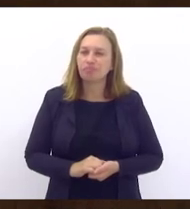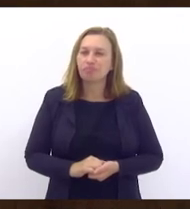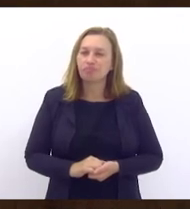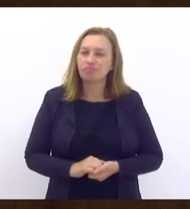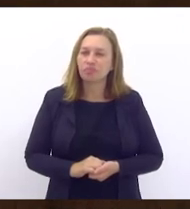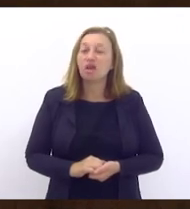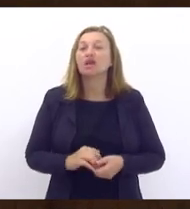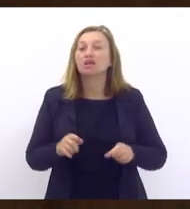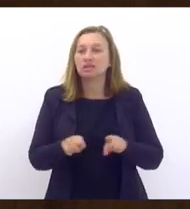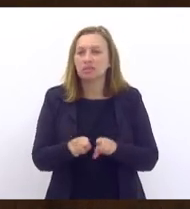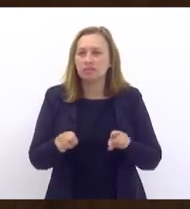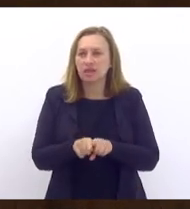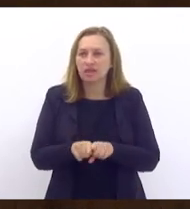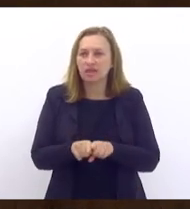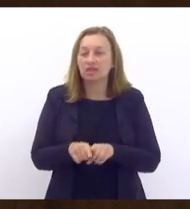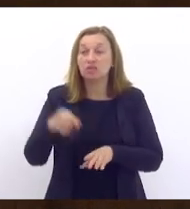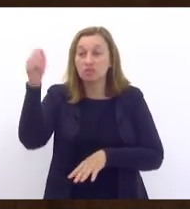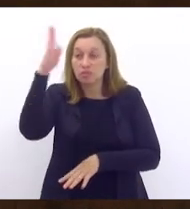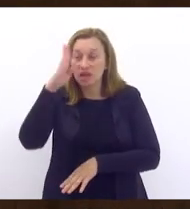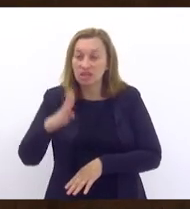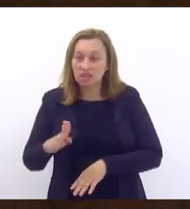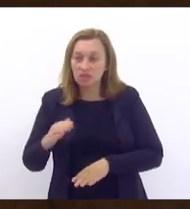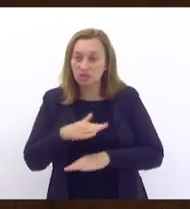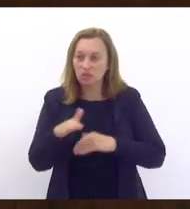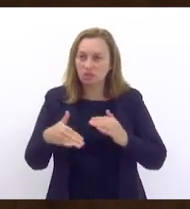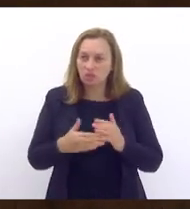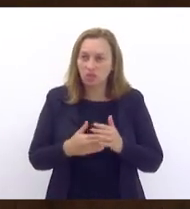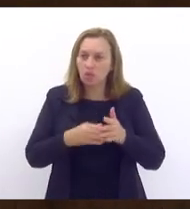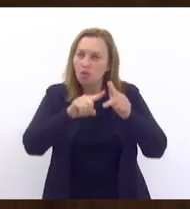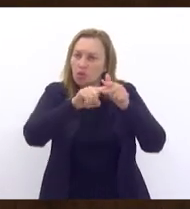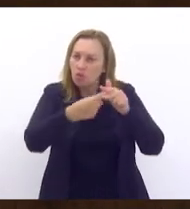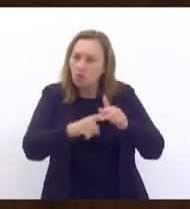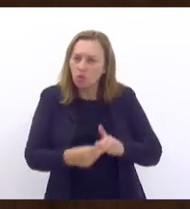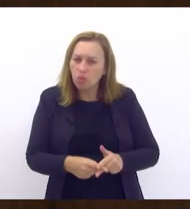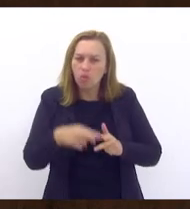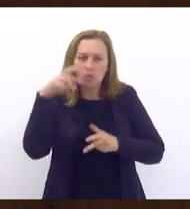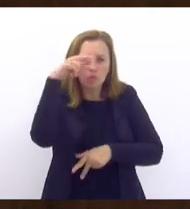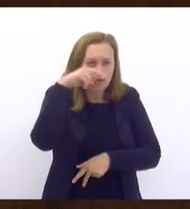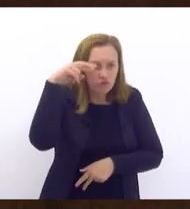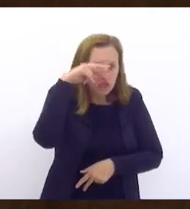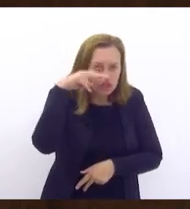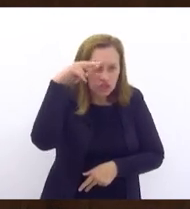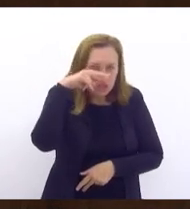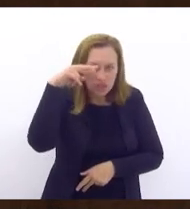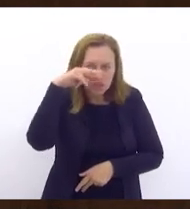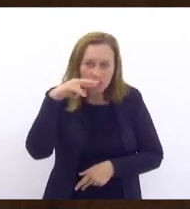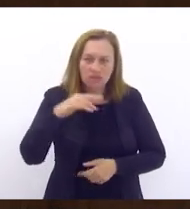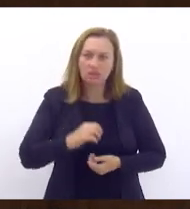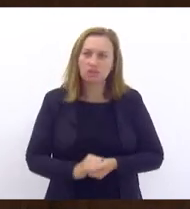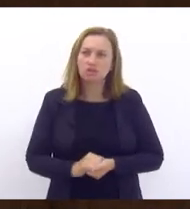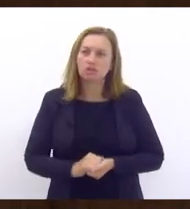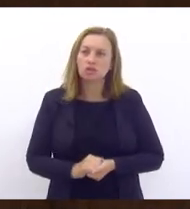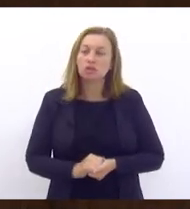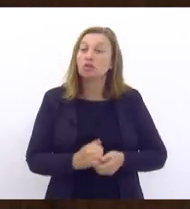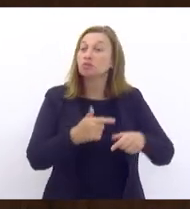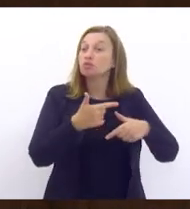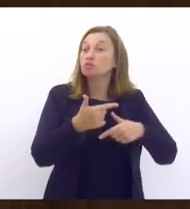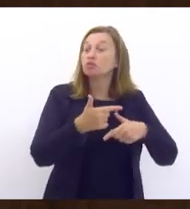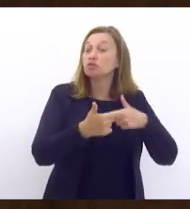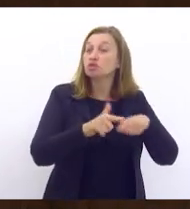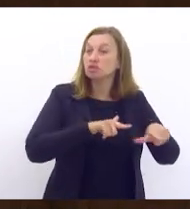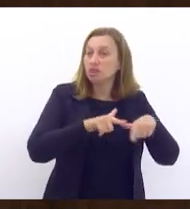âmbito nacional uma forte regulamentação e fiscalização sobre os serviços